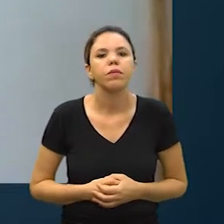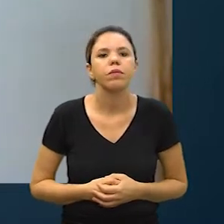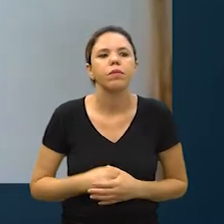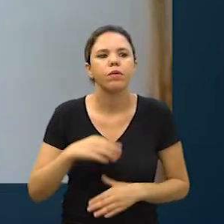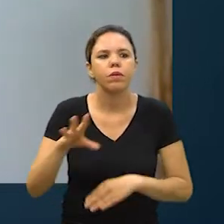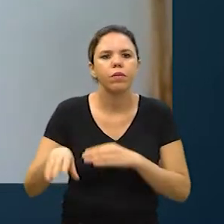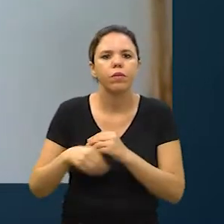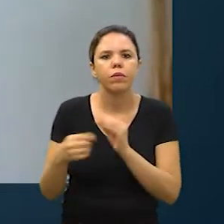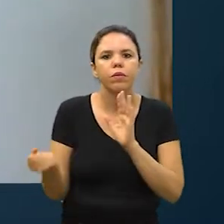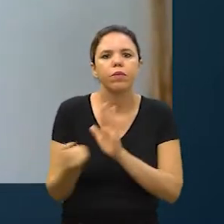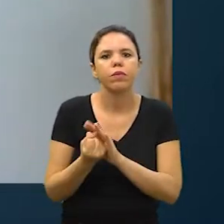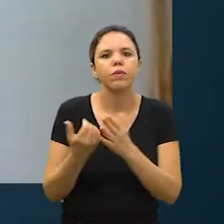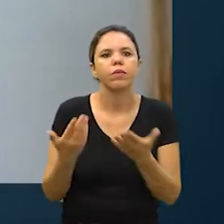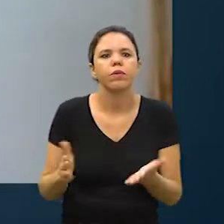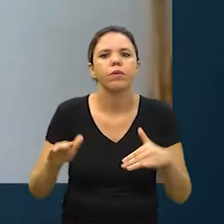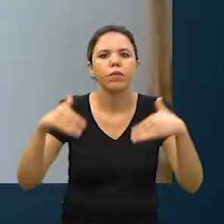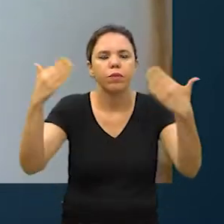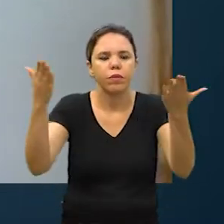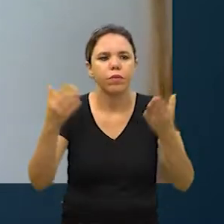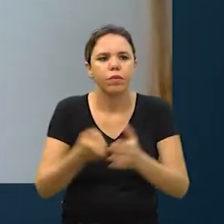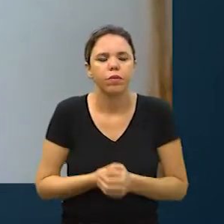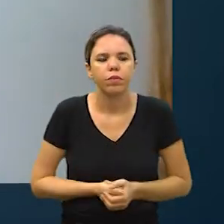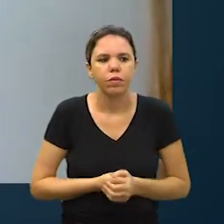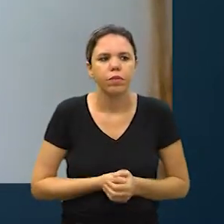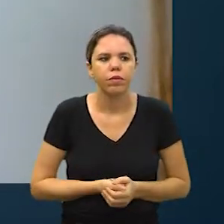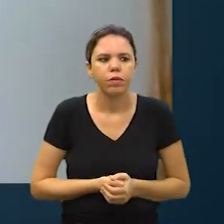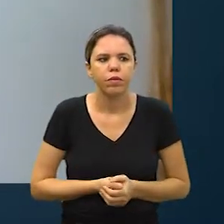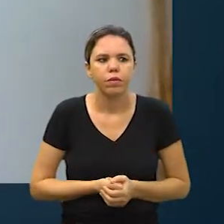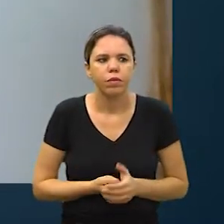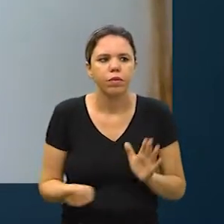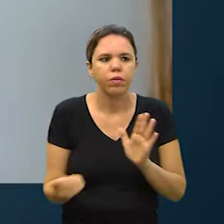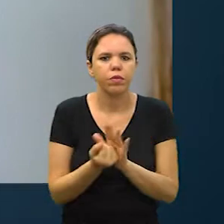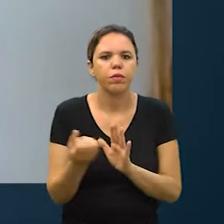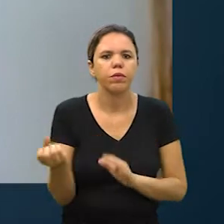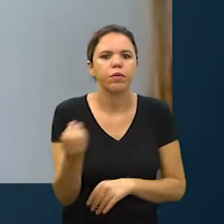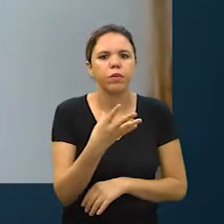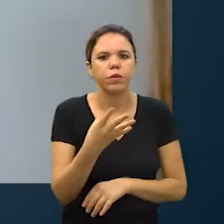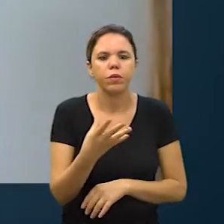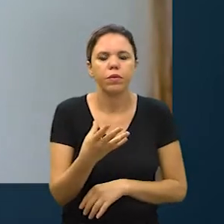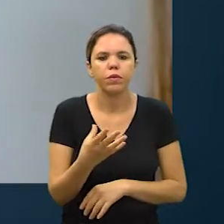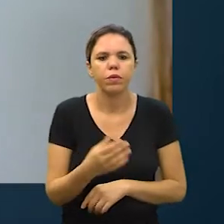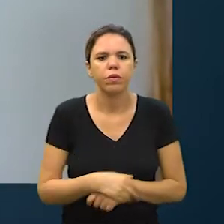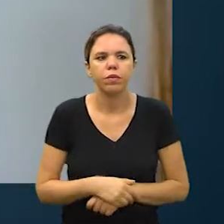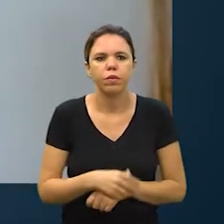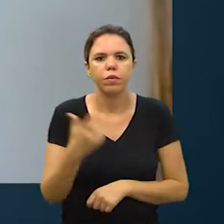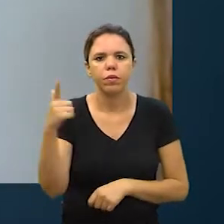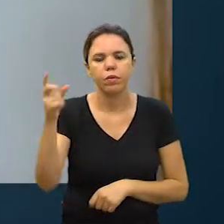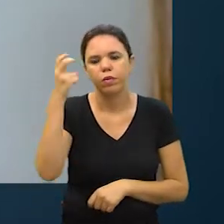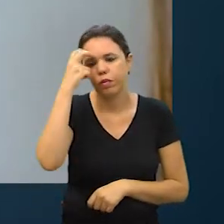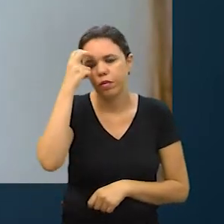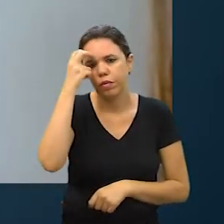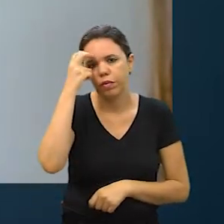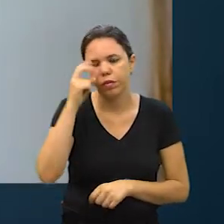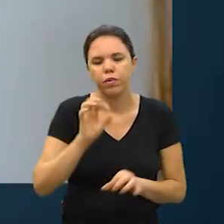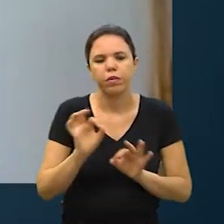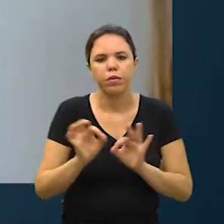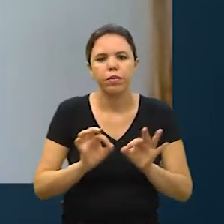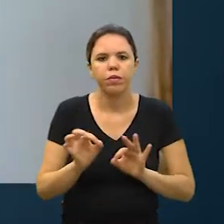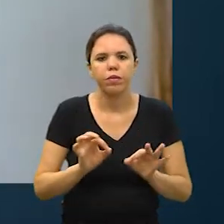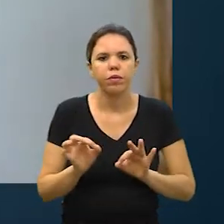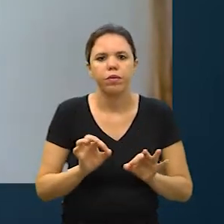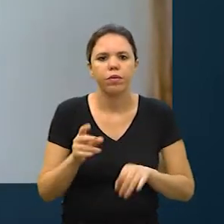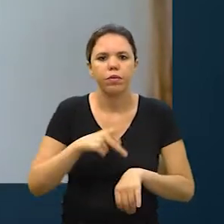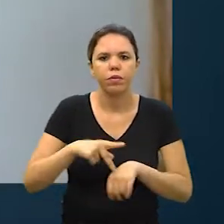mas implantar uma marca fora, uma marca nova, uma marca de uma outra cultura, com outro